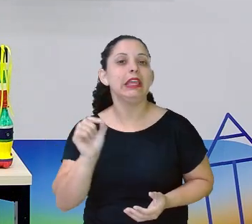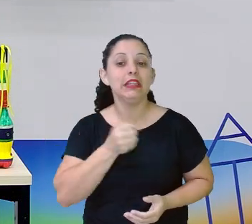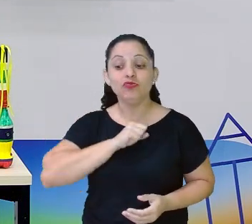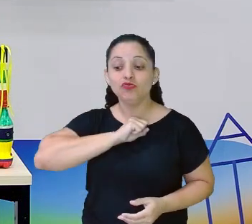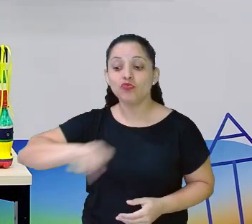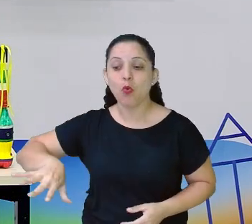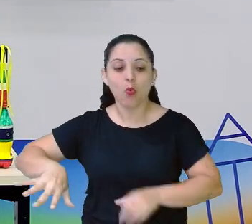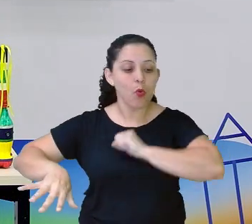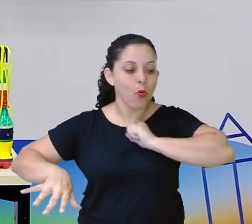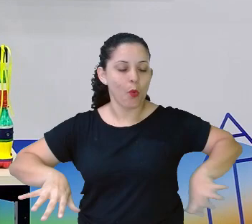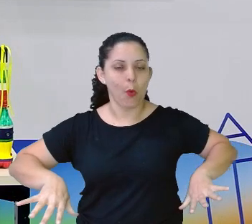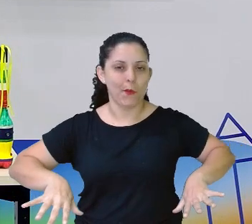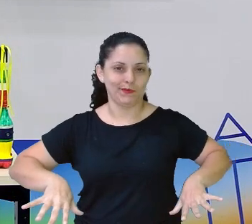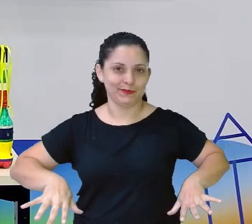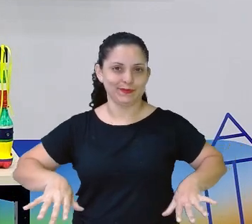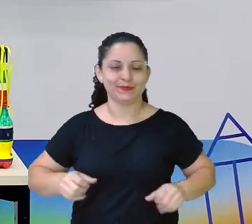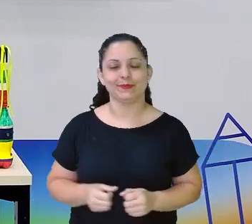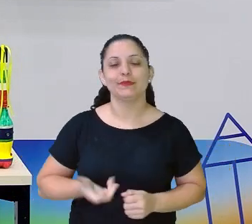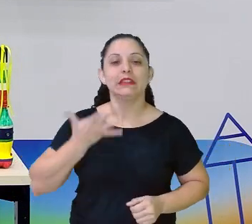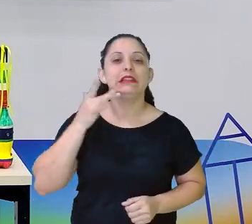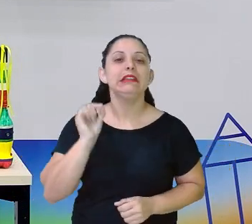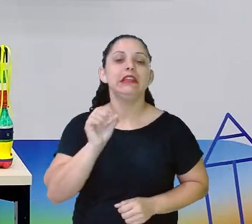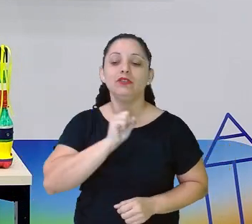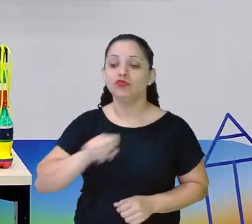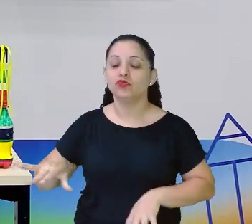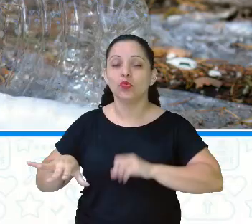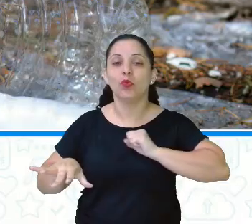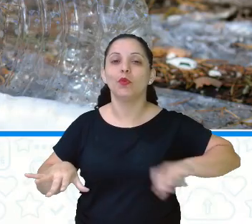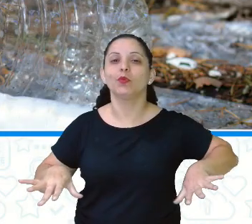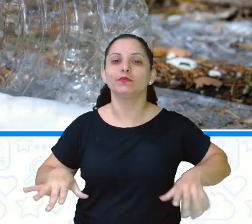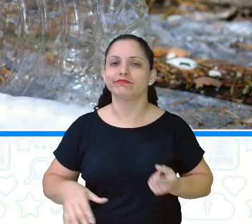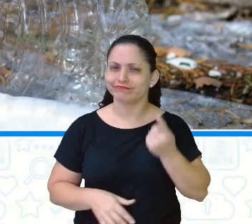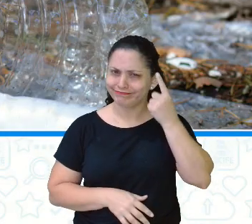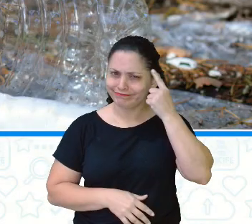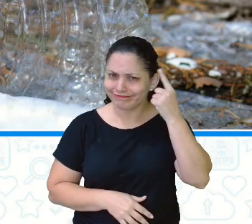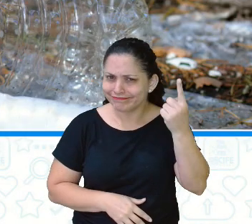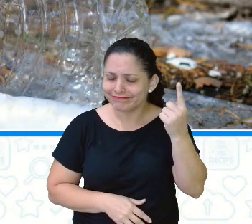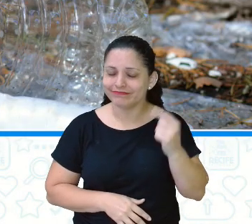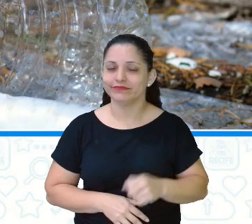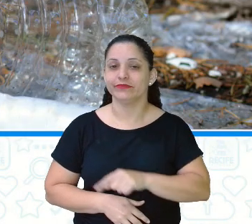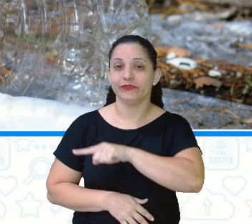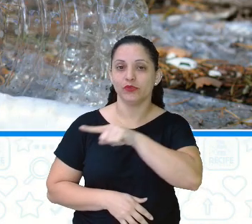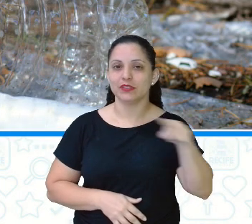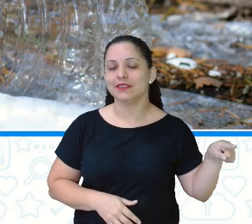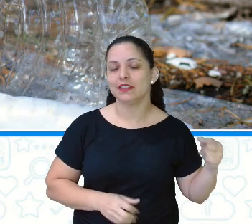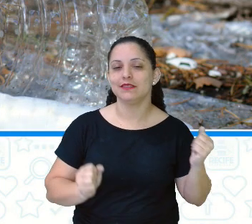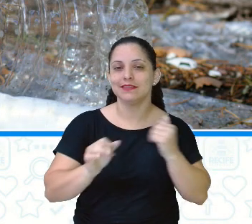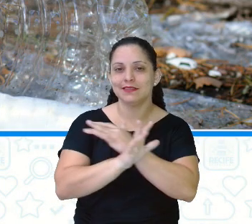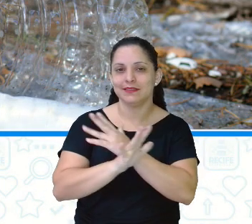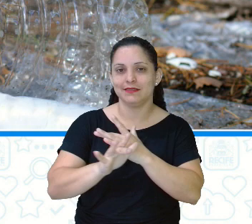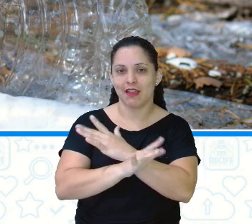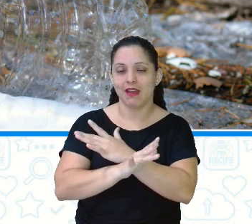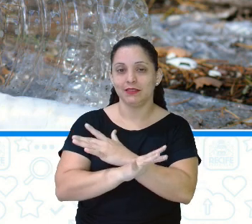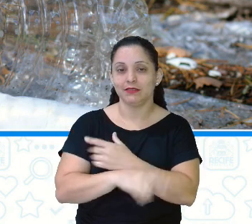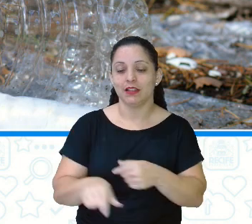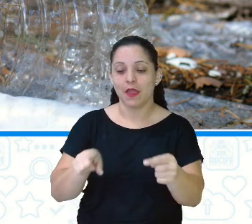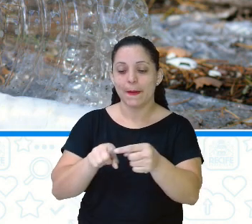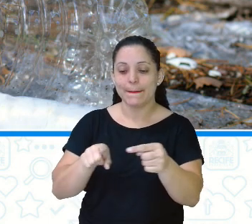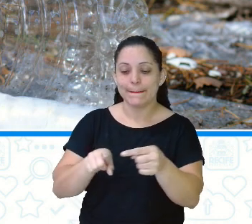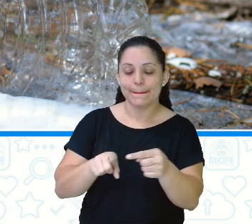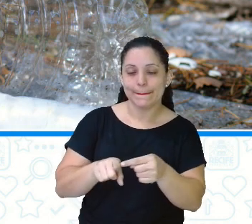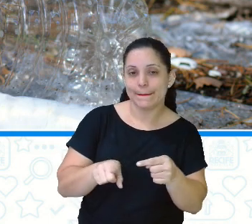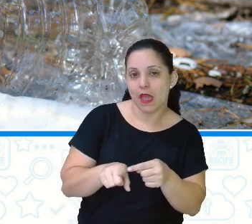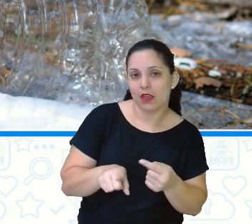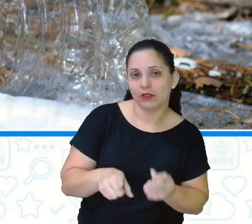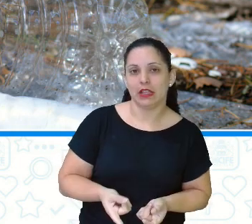aí? Quem colocou essa garrafa aí? Pensa aí. Se você está no seu bairro, na sua casa, você vê um papel no chão,